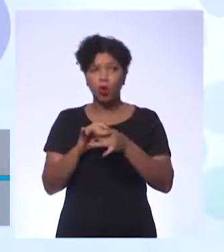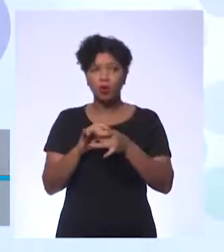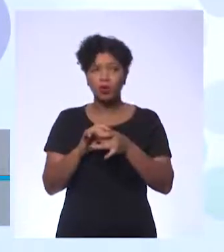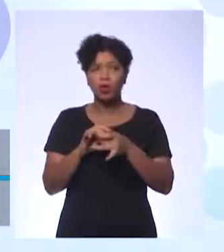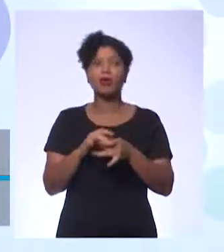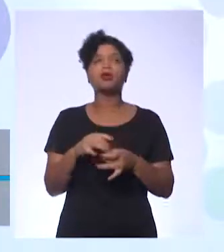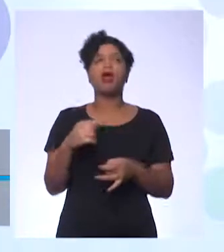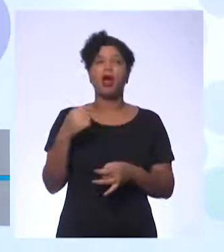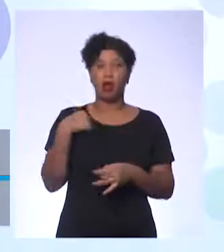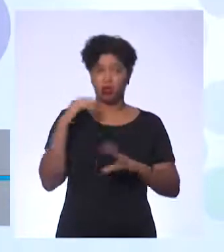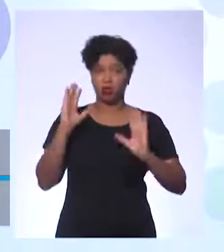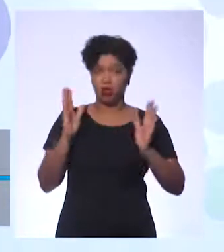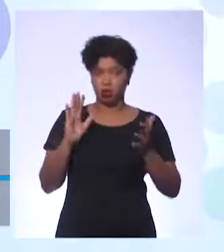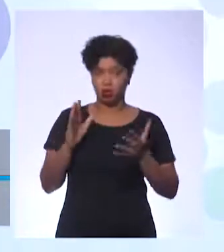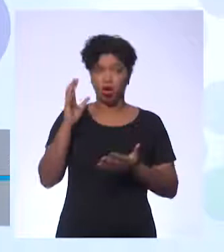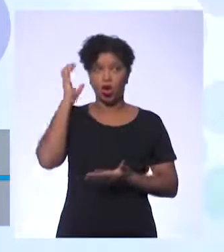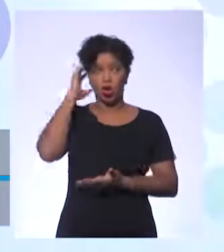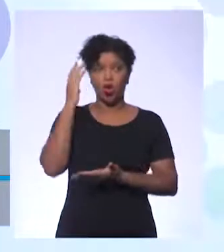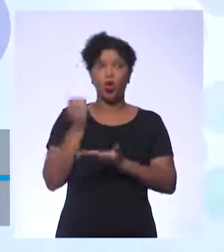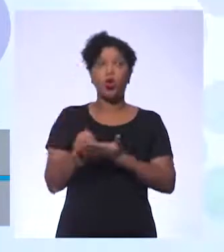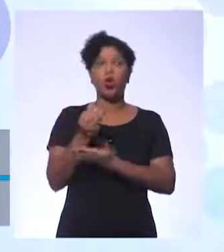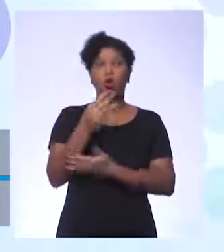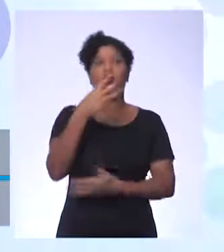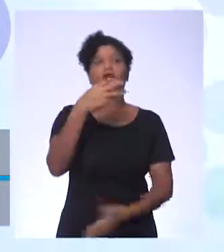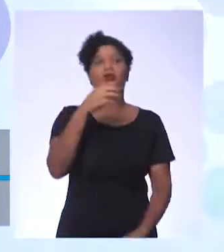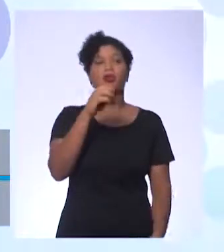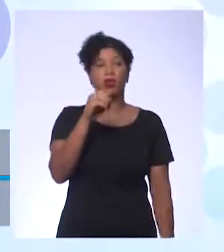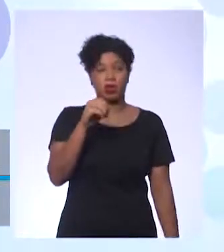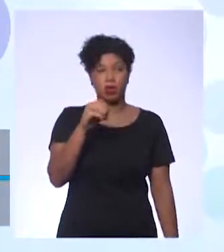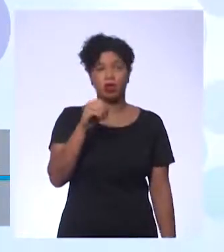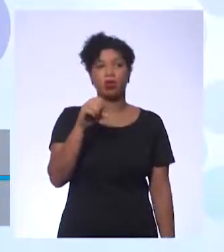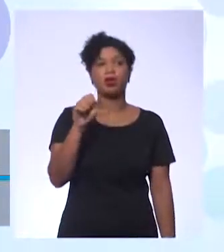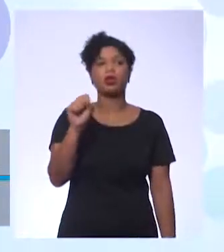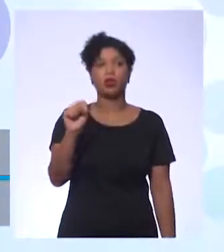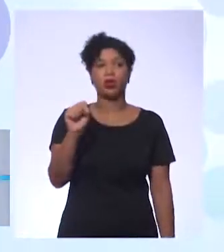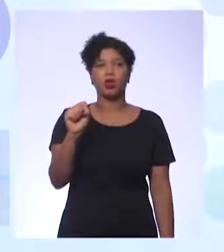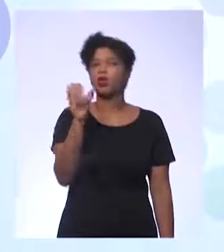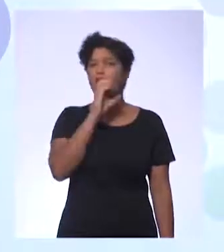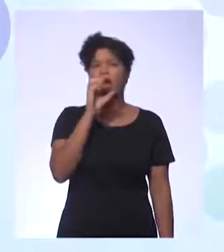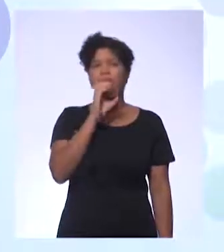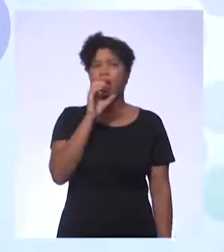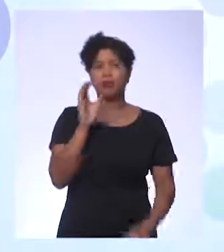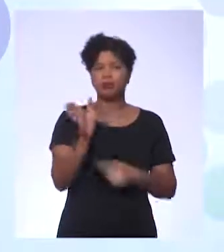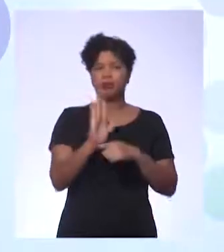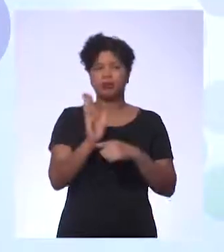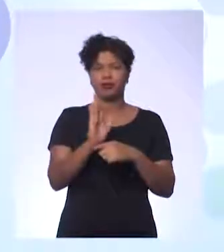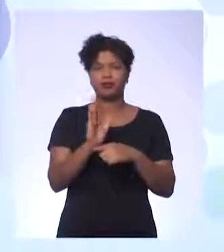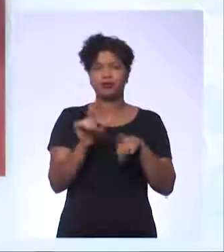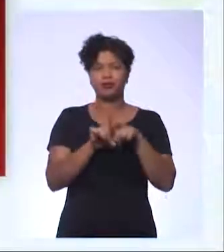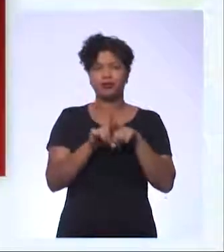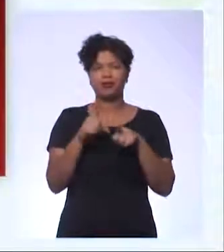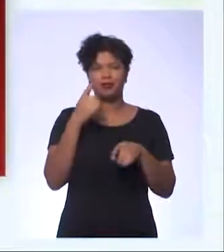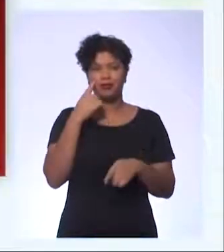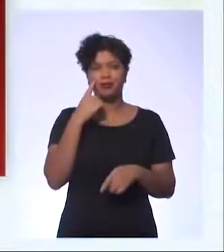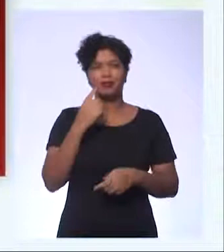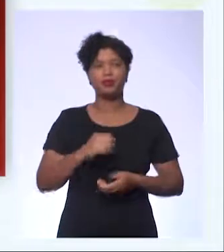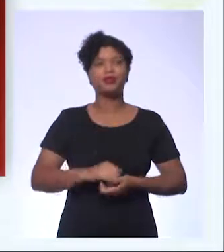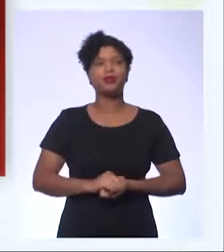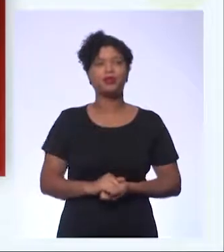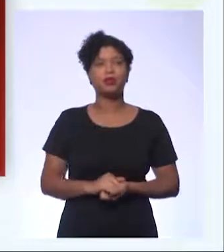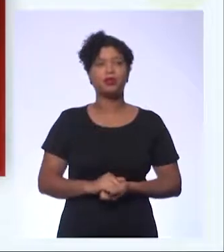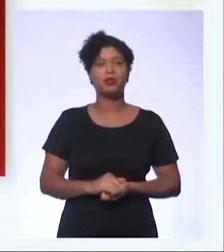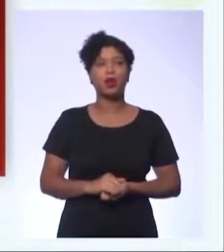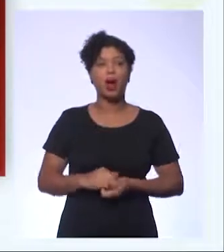como eu fiz o podcast de 30 segundos, o vídeo também é muito curto. Então, vamos assistir agora o vídeo. Ministério